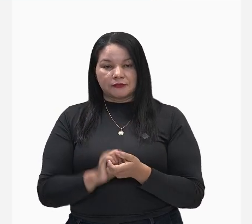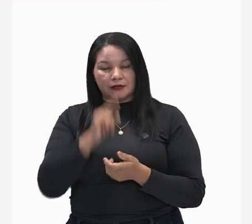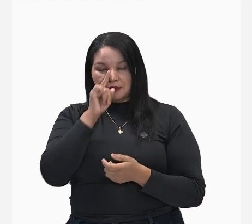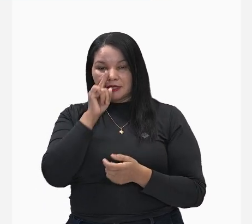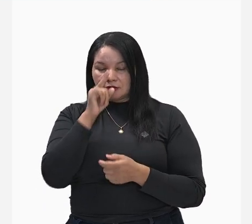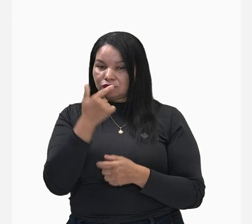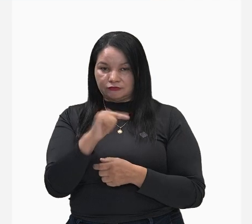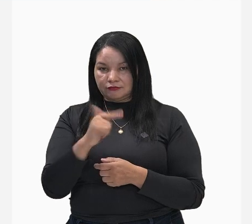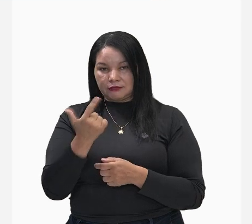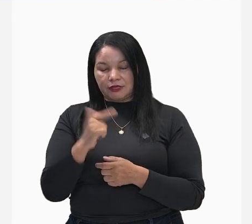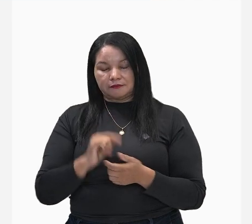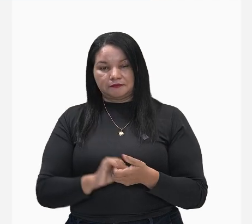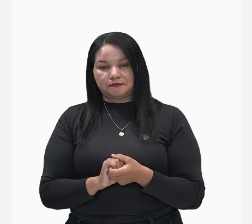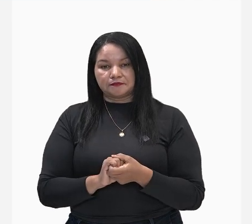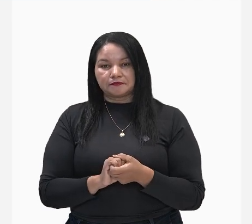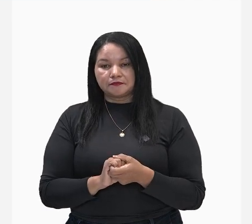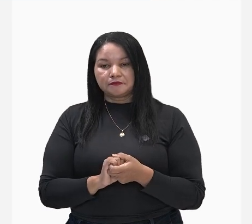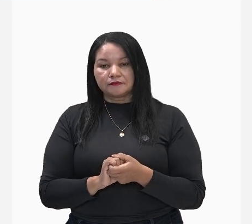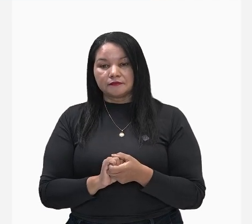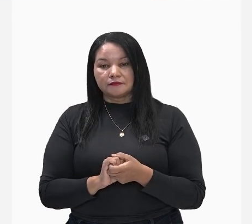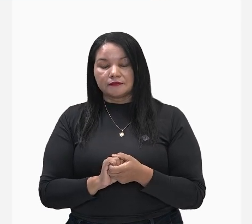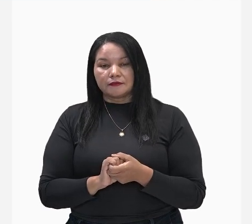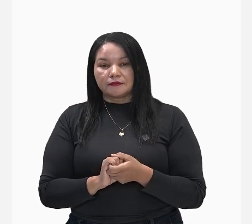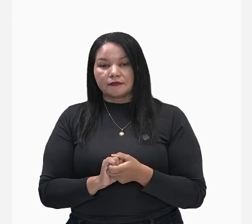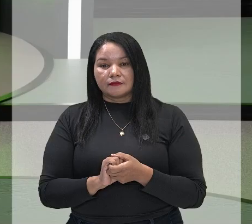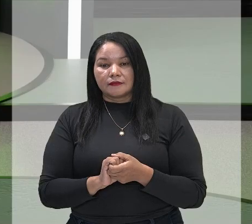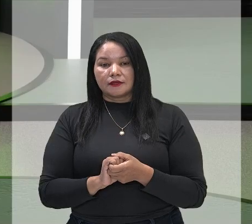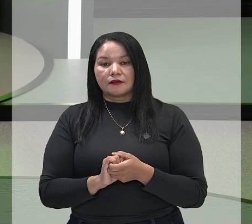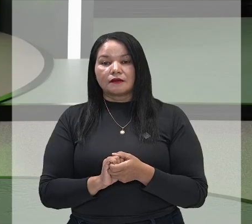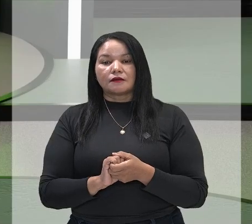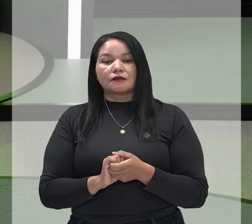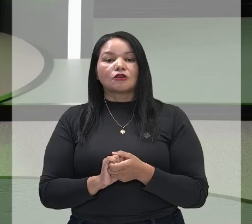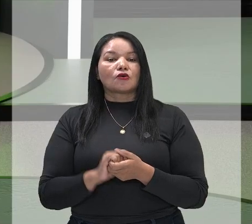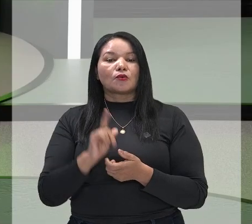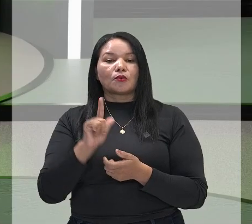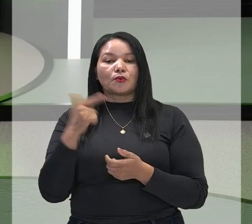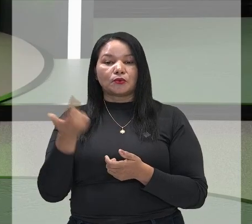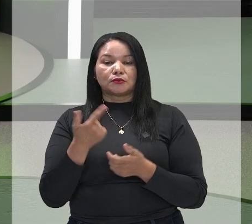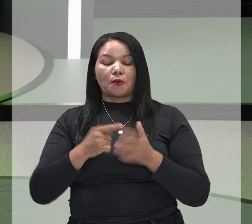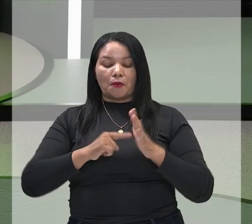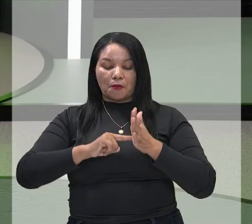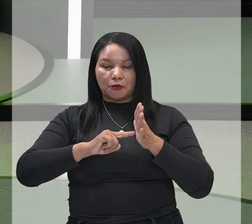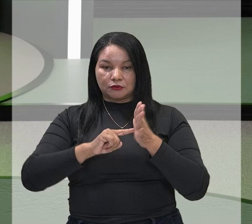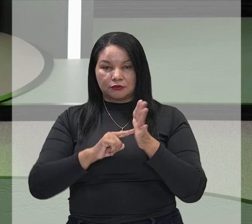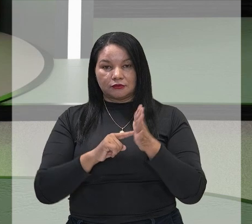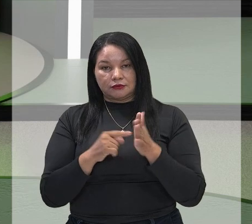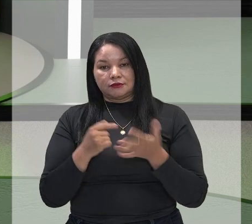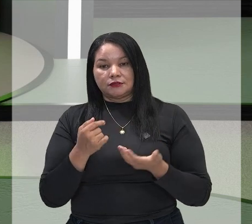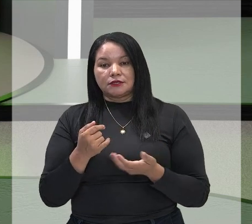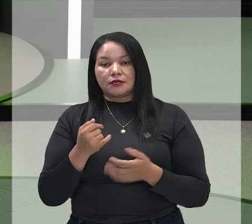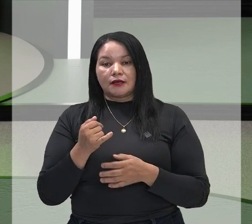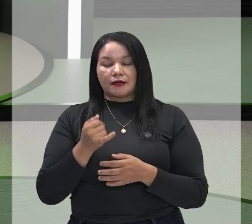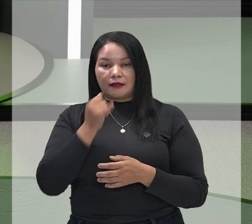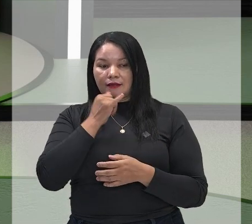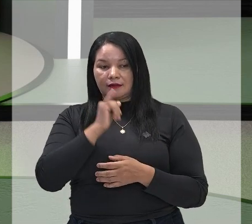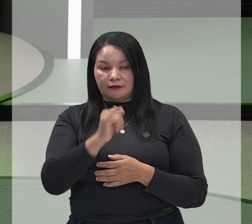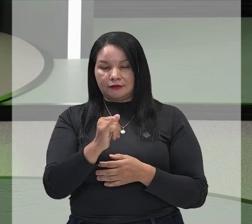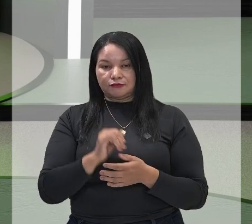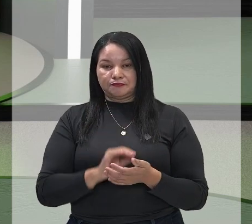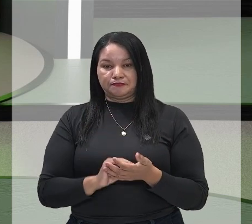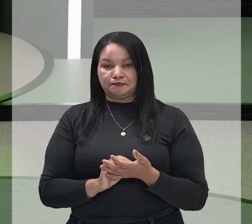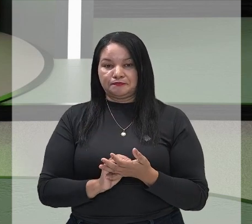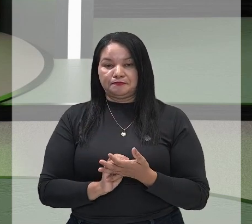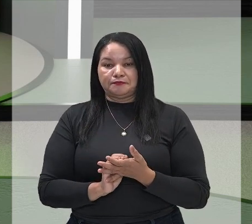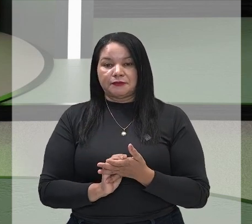tem perigo realizar. Bom, a gente fala agora sobre geradores elétricos. Um gerador elétrico é